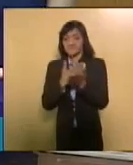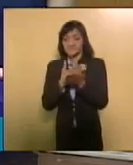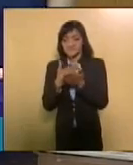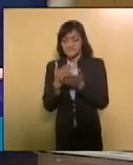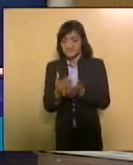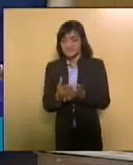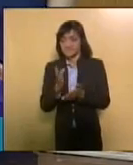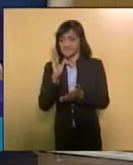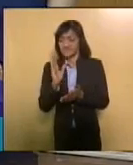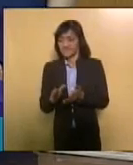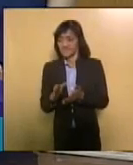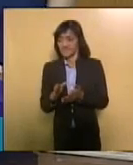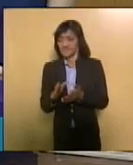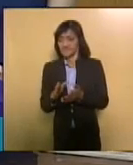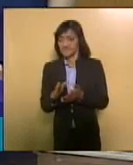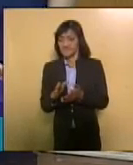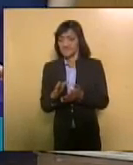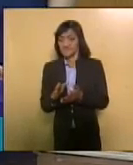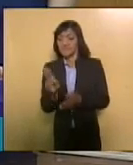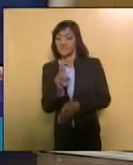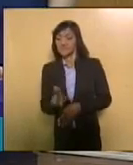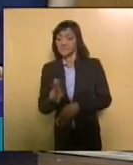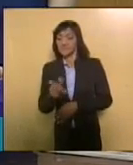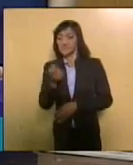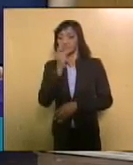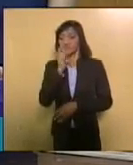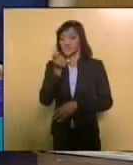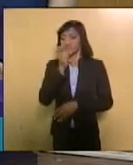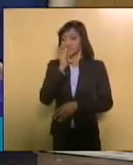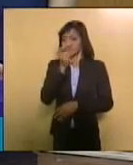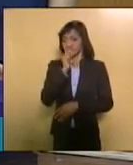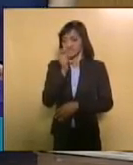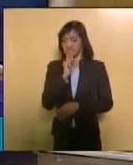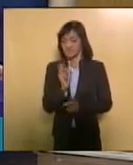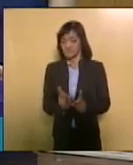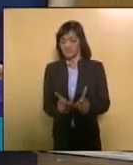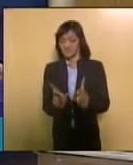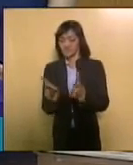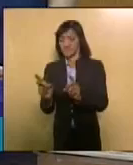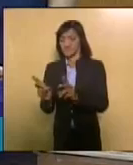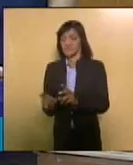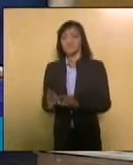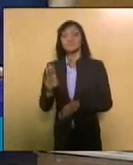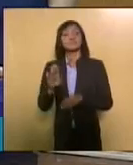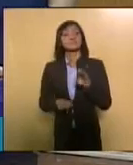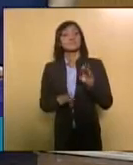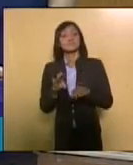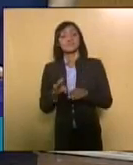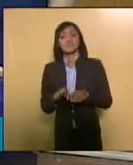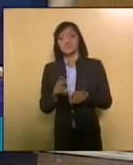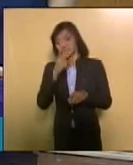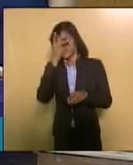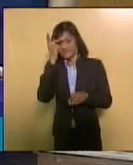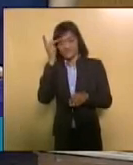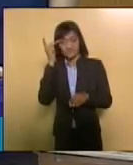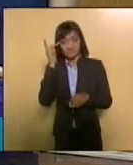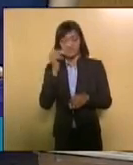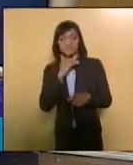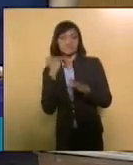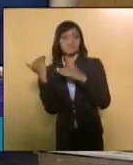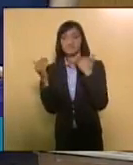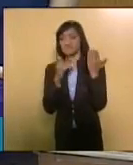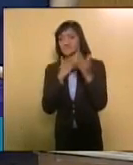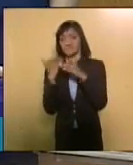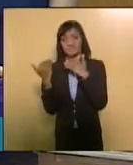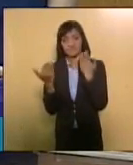operado o mercado ilícito de drogas e esse mercado í de drogas muitas vezes tem causado muitas mortes porque pelo o